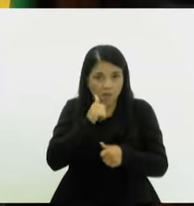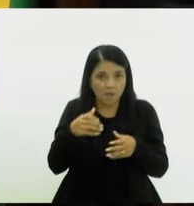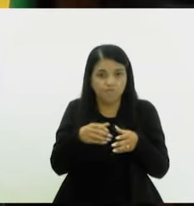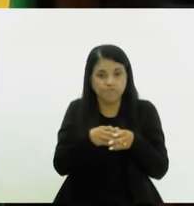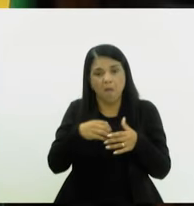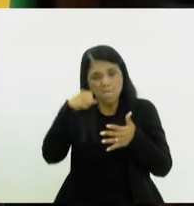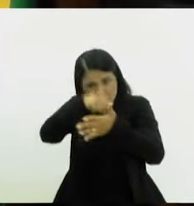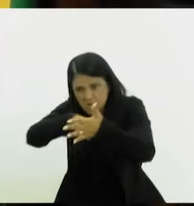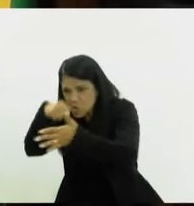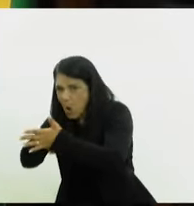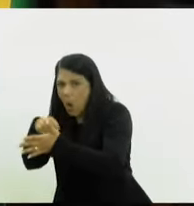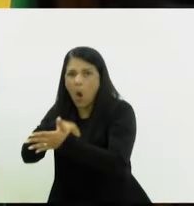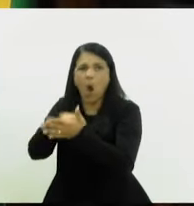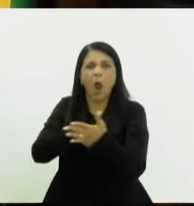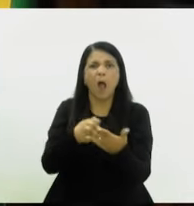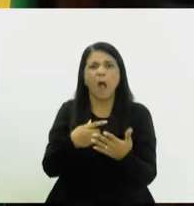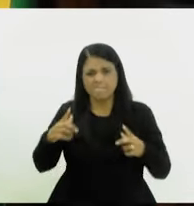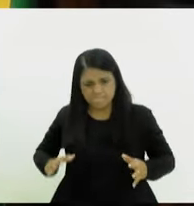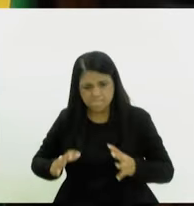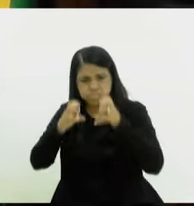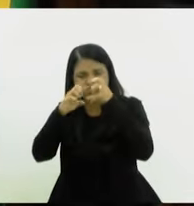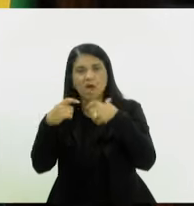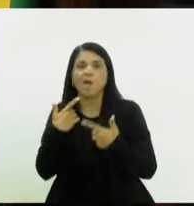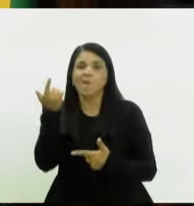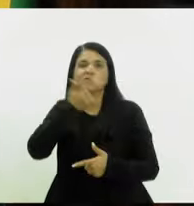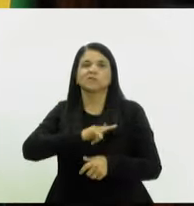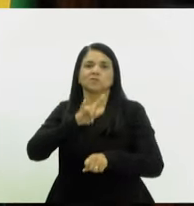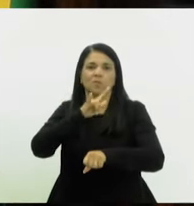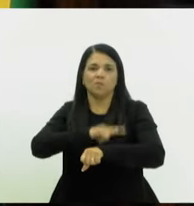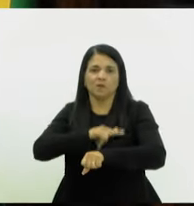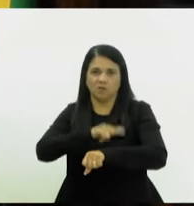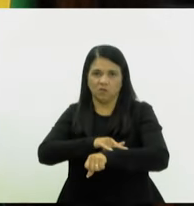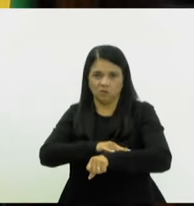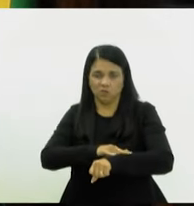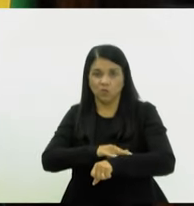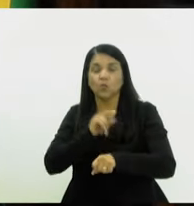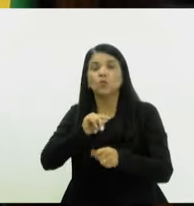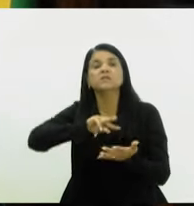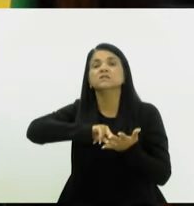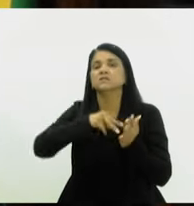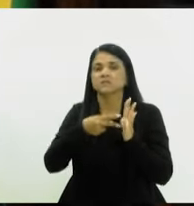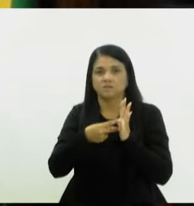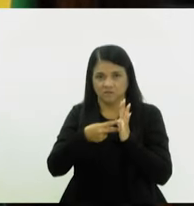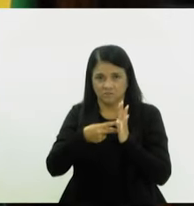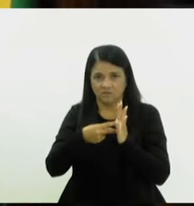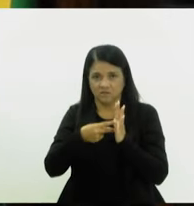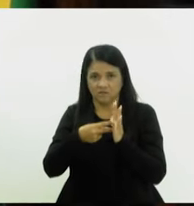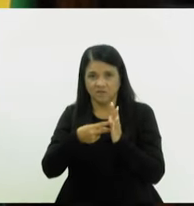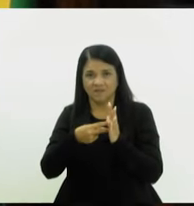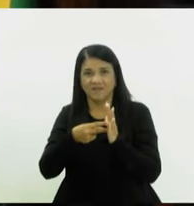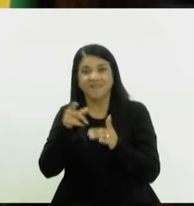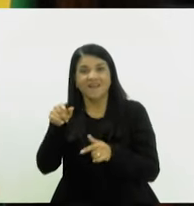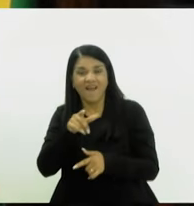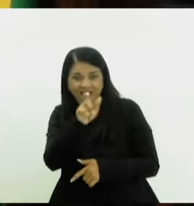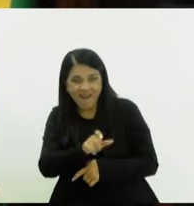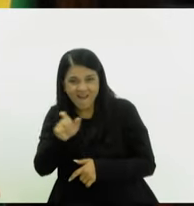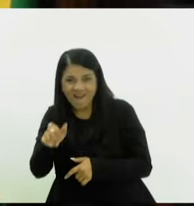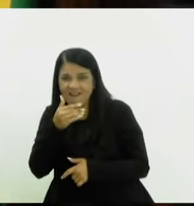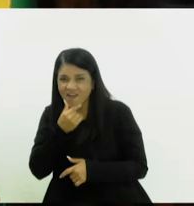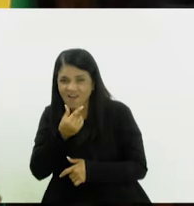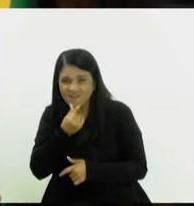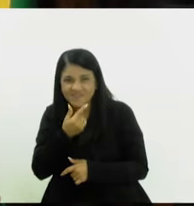brigou e brigou muito e colocaram um banheiro o que significa isso alguns achavam graça daquele